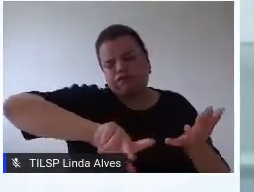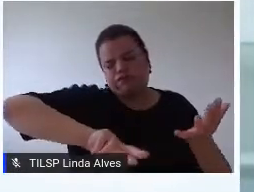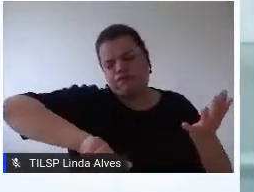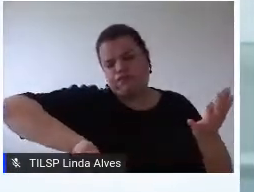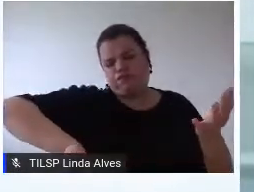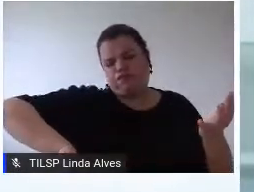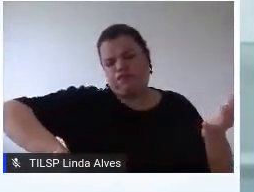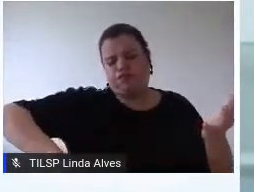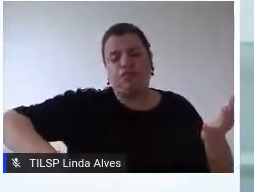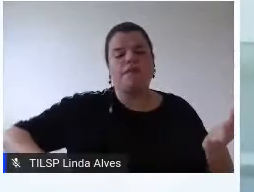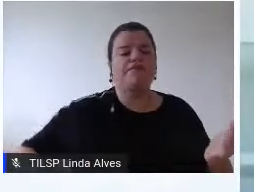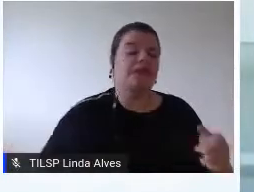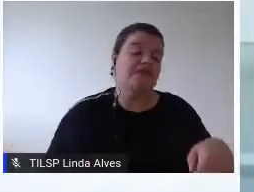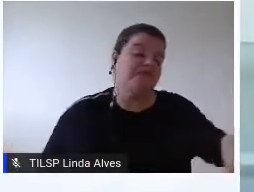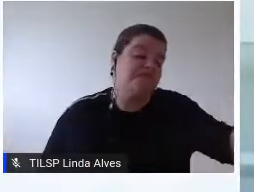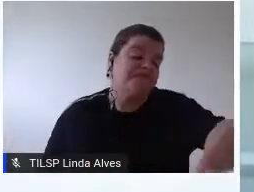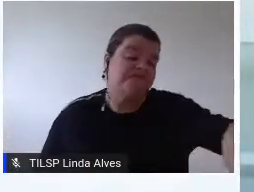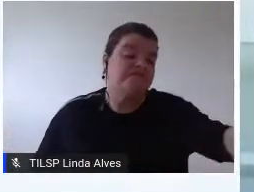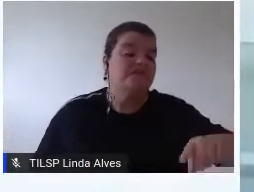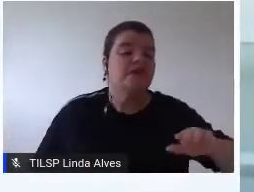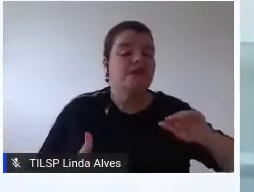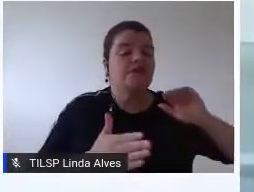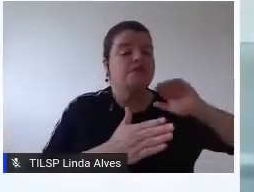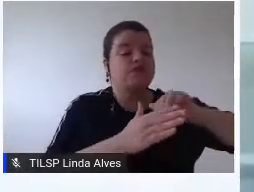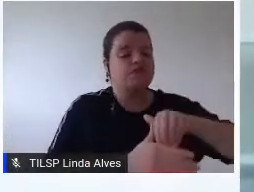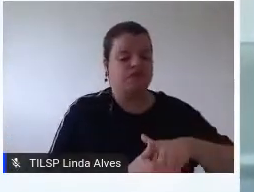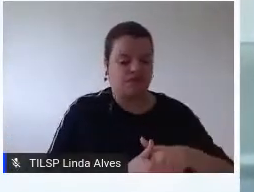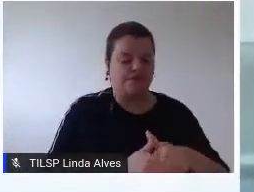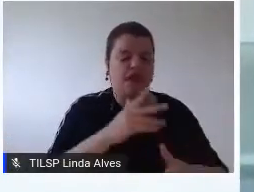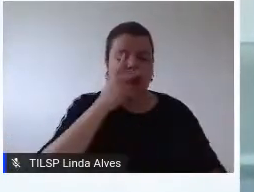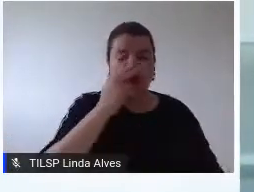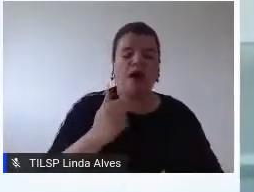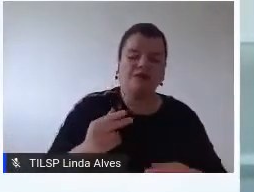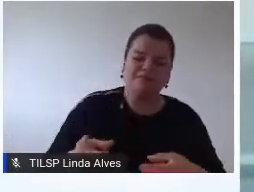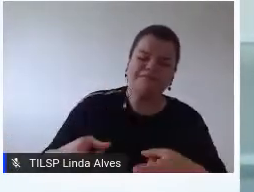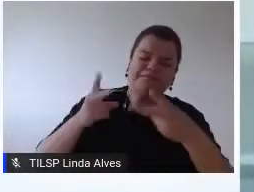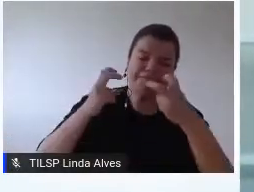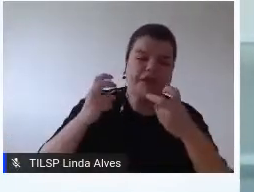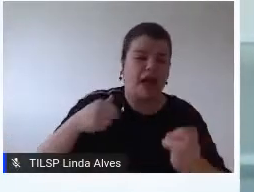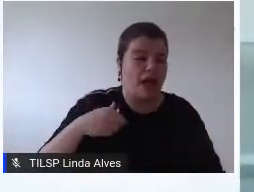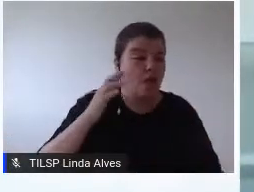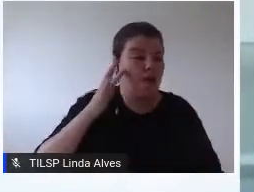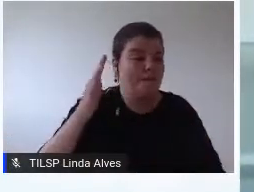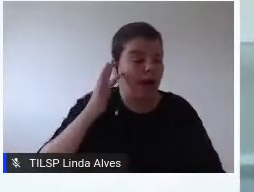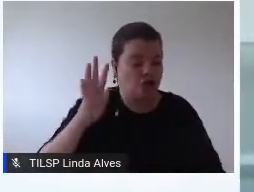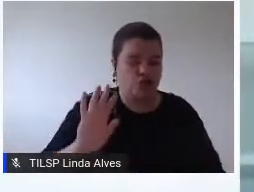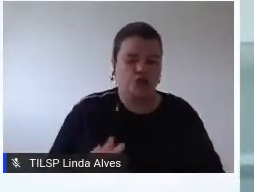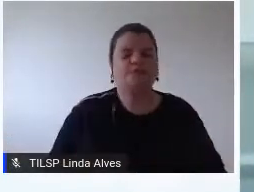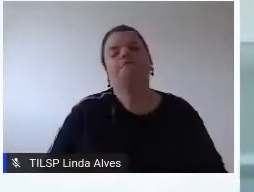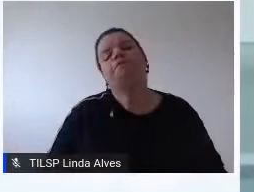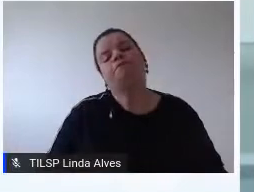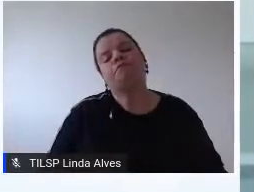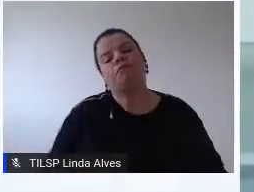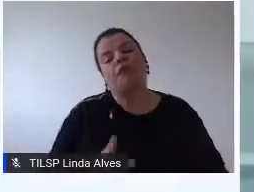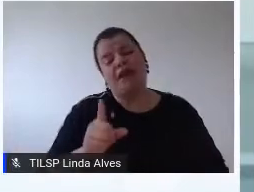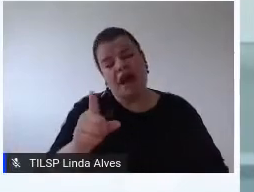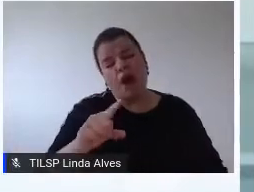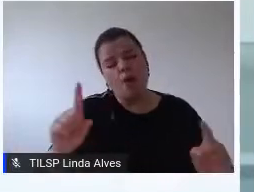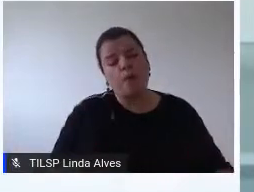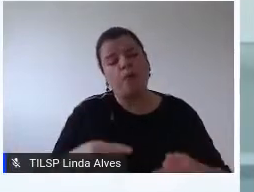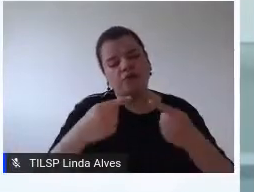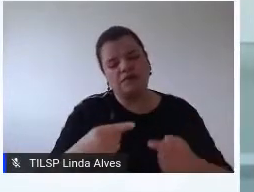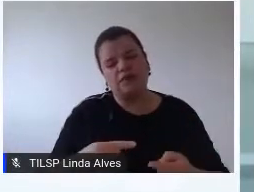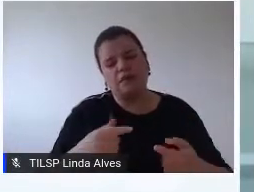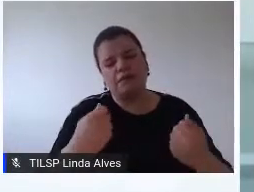as bancadas partidárias vão apresentar seus pleitos. O que que eu imagino que a oposição deve fazer? A